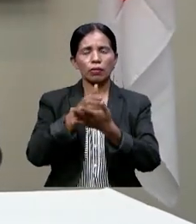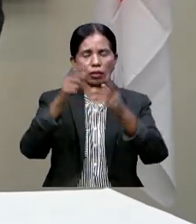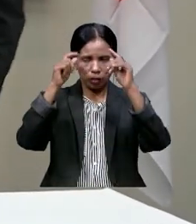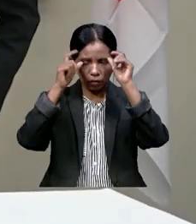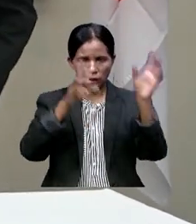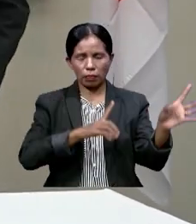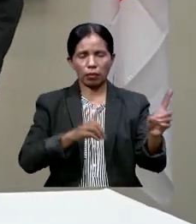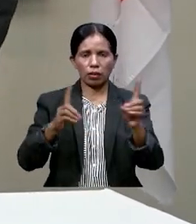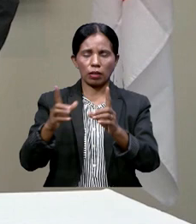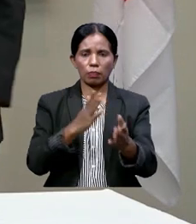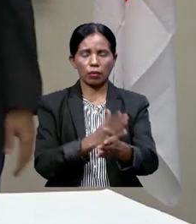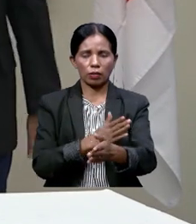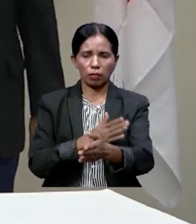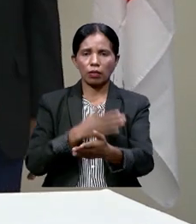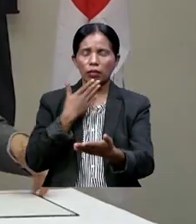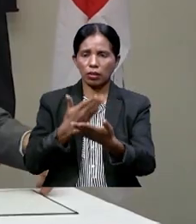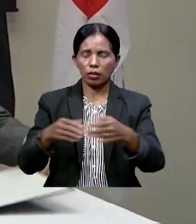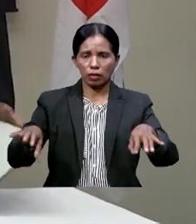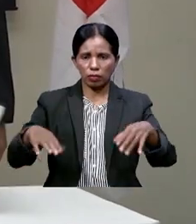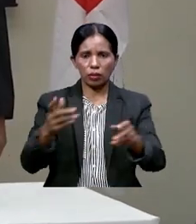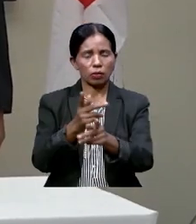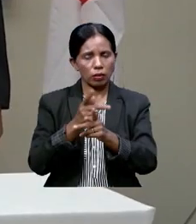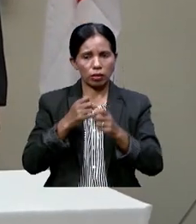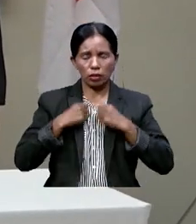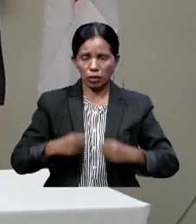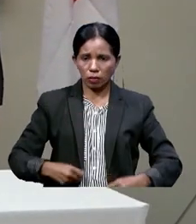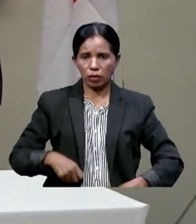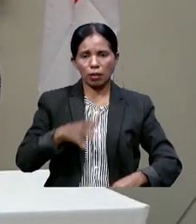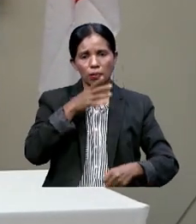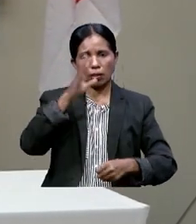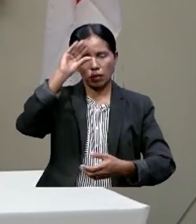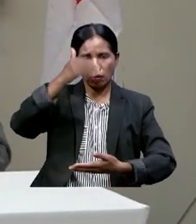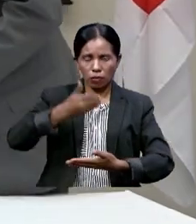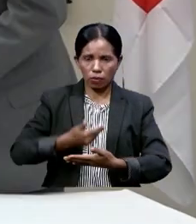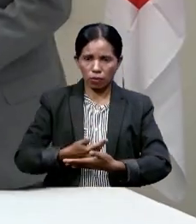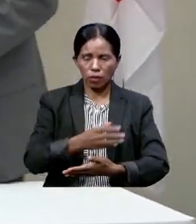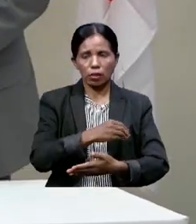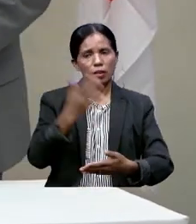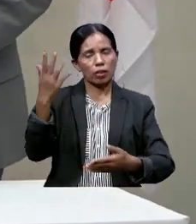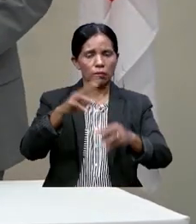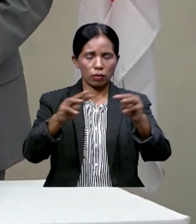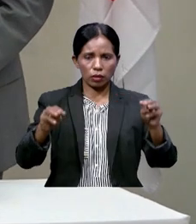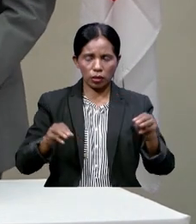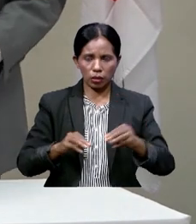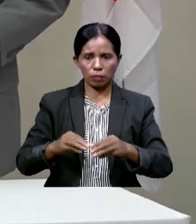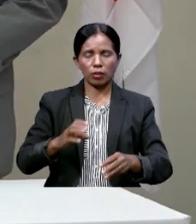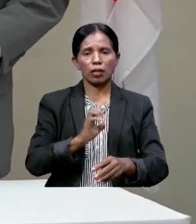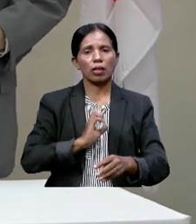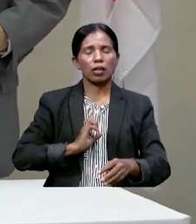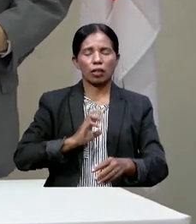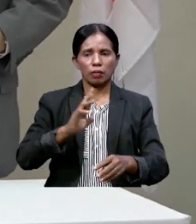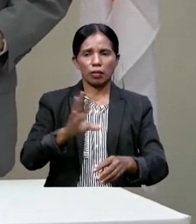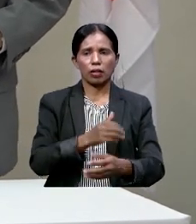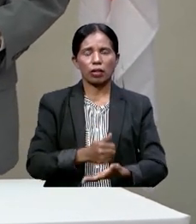projeto promove kualidade servisu cuidado saúde inan noan i ha municipio Armera, no mos apoia Ministério Saúde ho